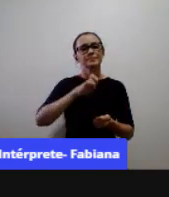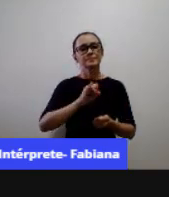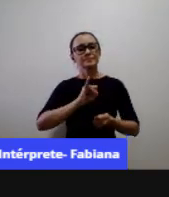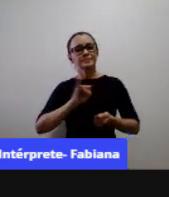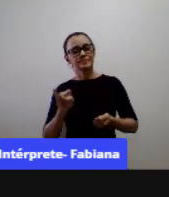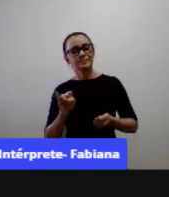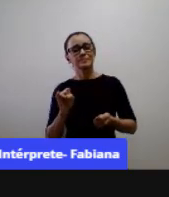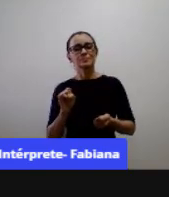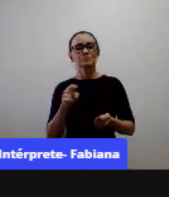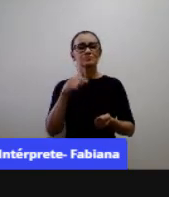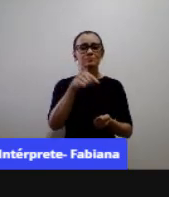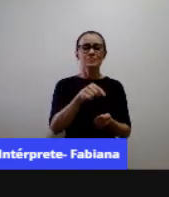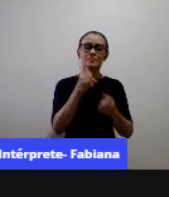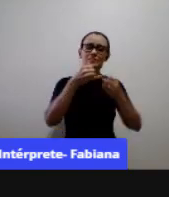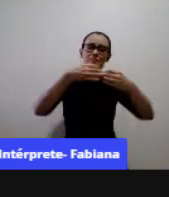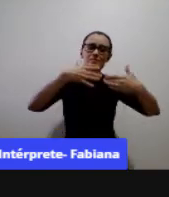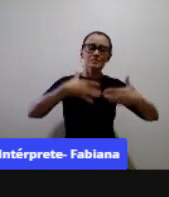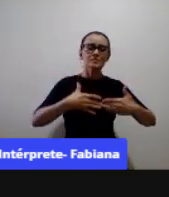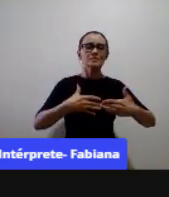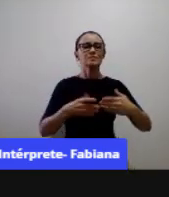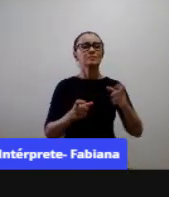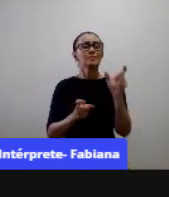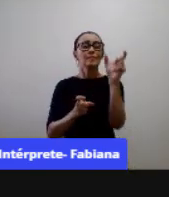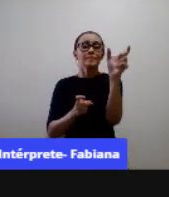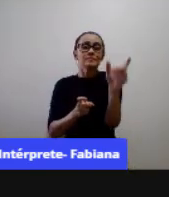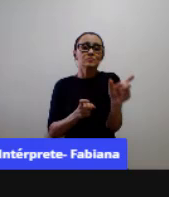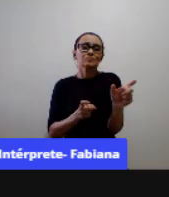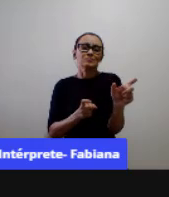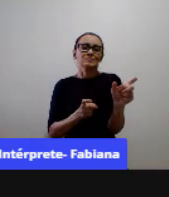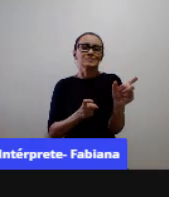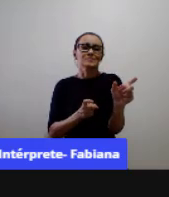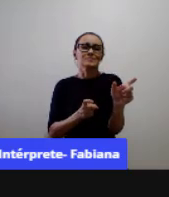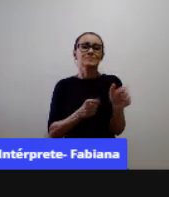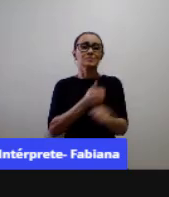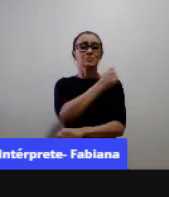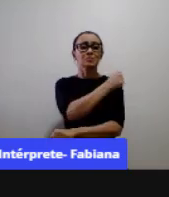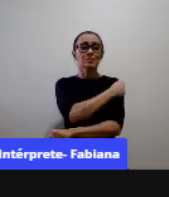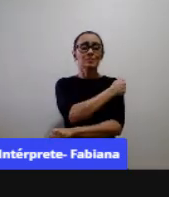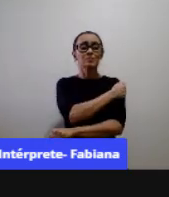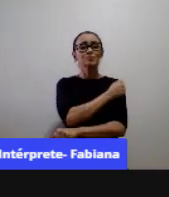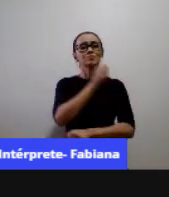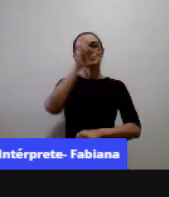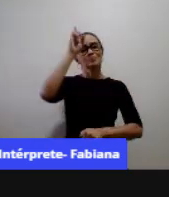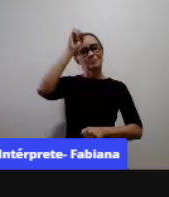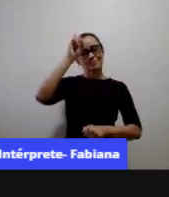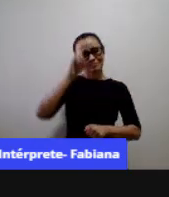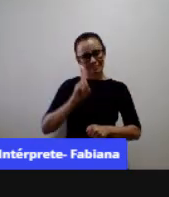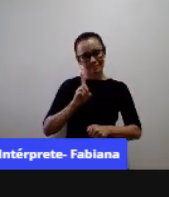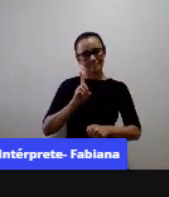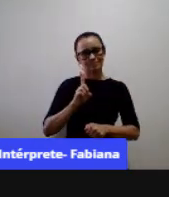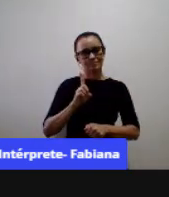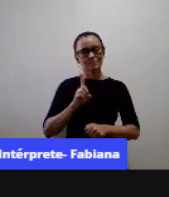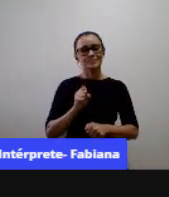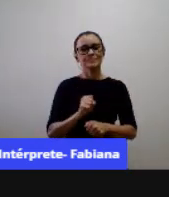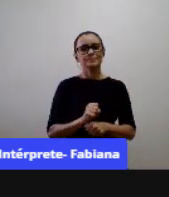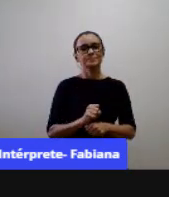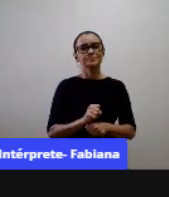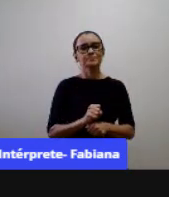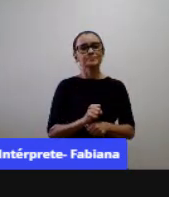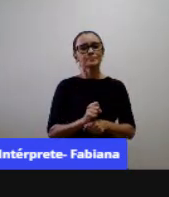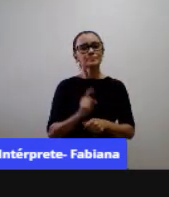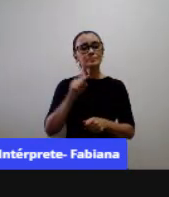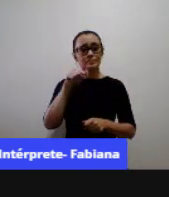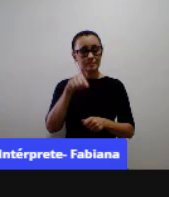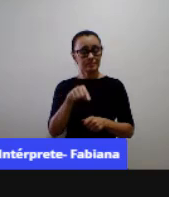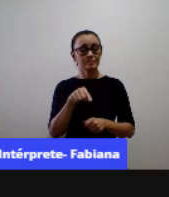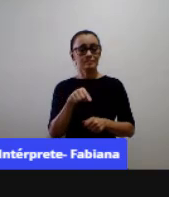centrada na pessoa com deficiência. Esse PEI realizado aqui, ele é